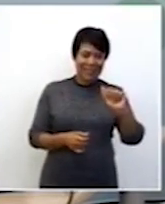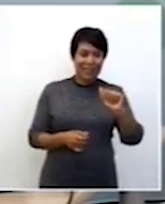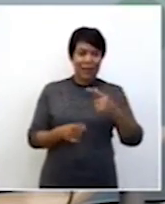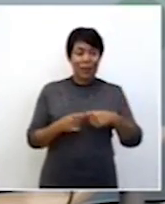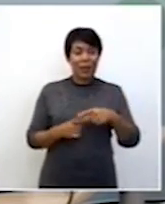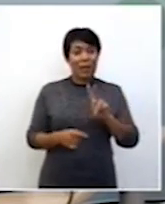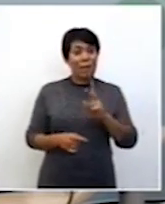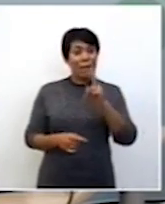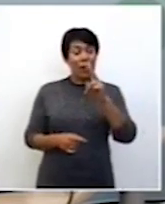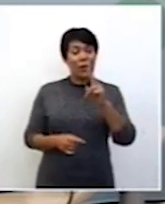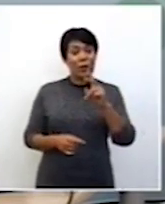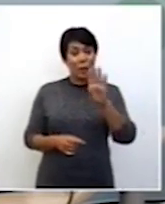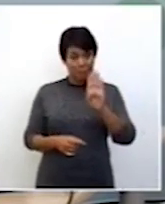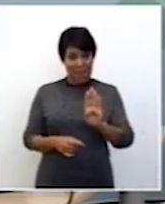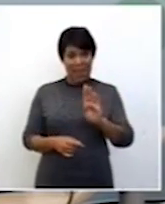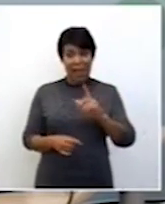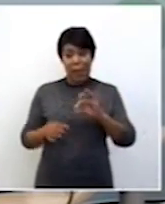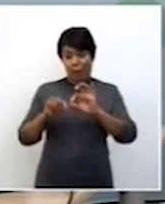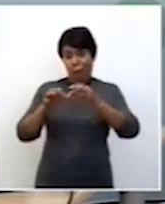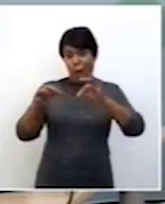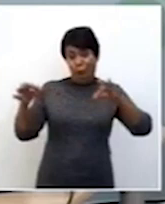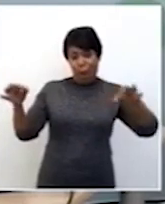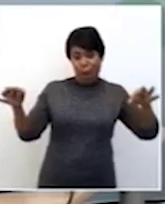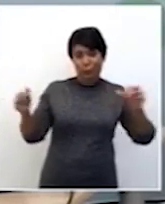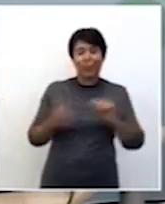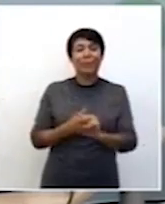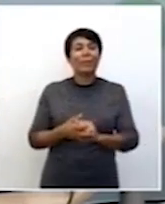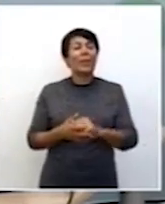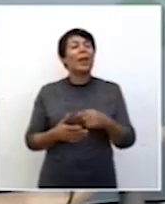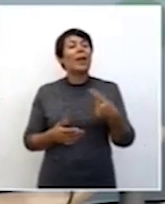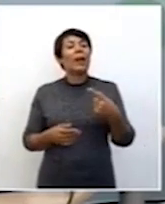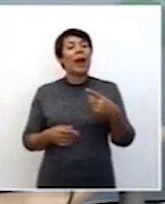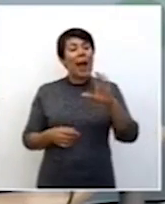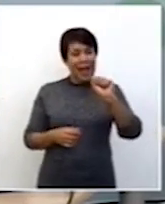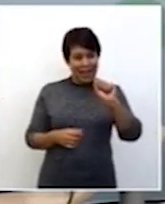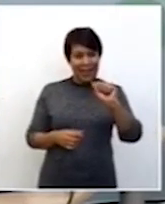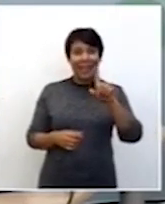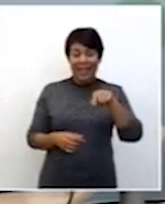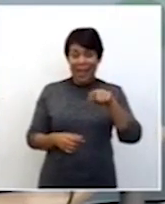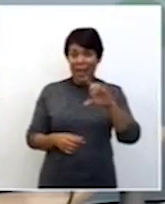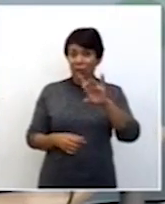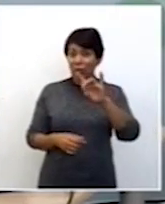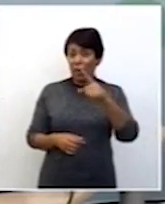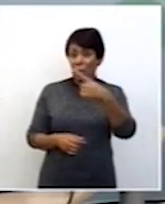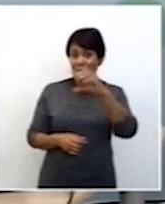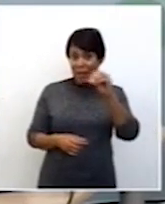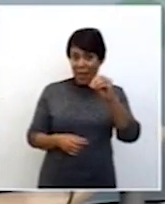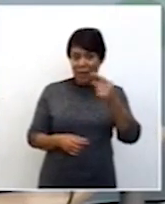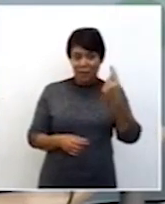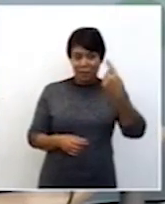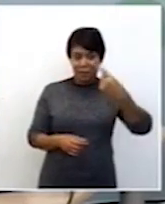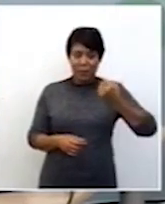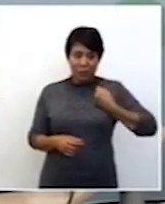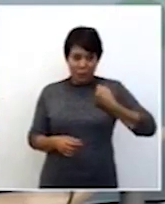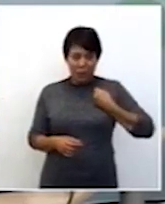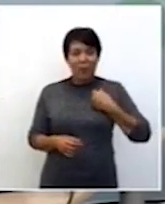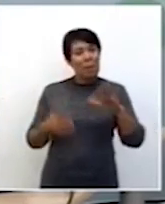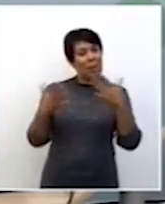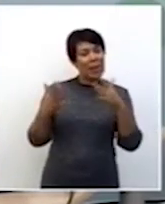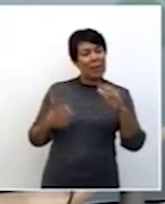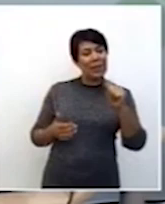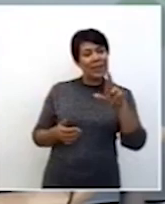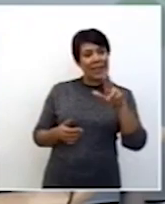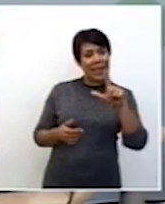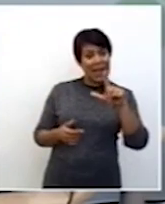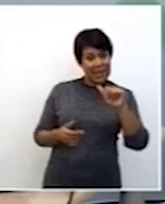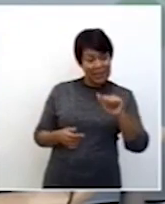é astronômico, né? E da A, que são os 10 primeiros termos, eu quero dar os parabéns aí a Carla, a Thaís e